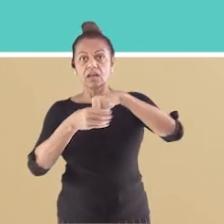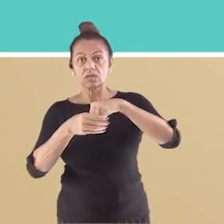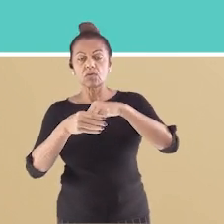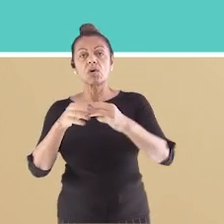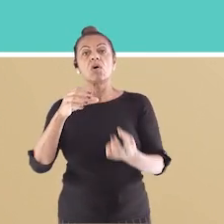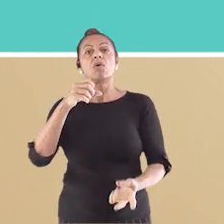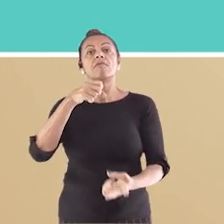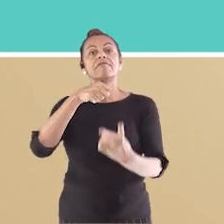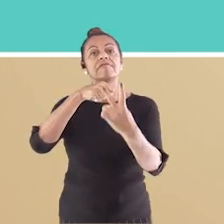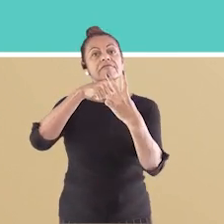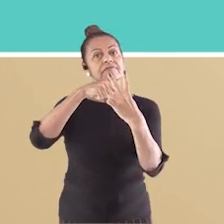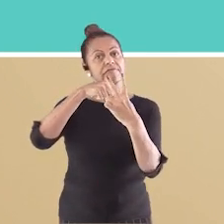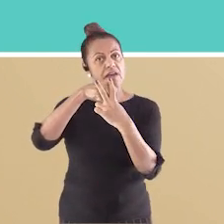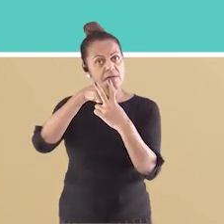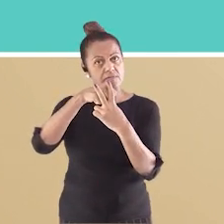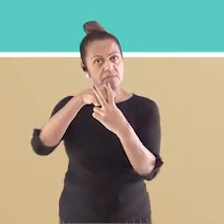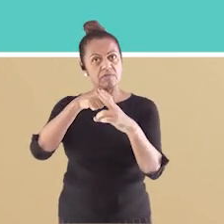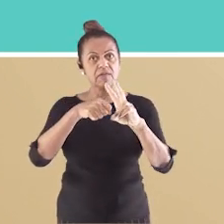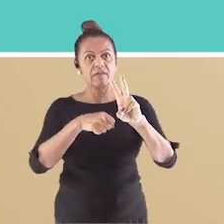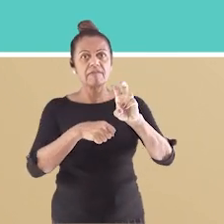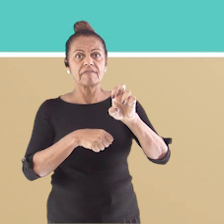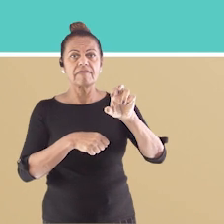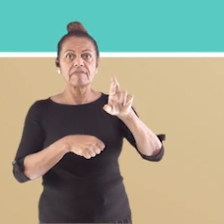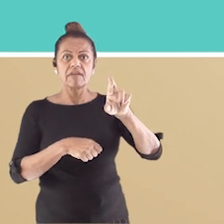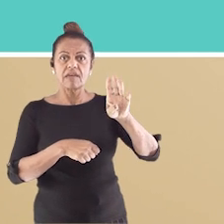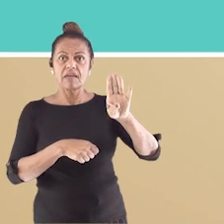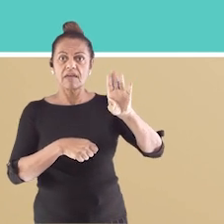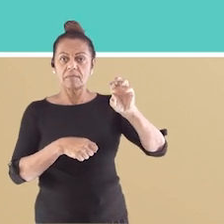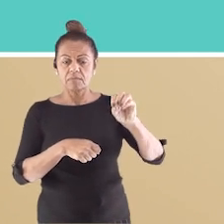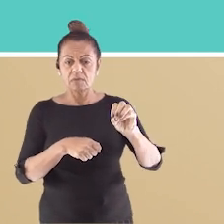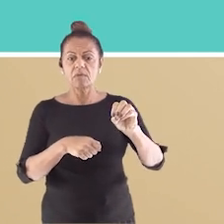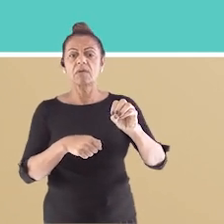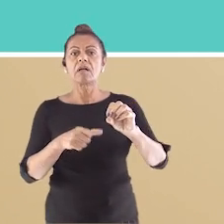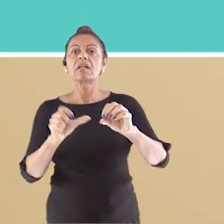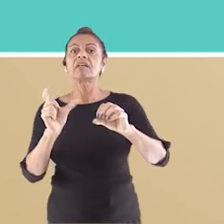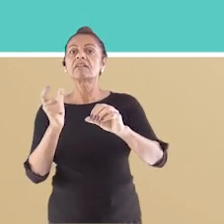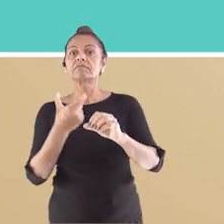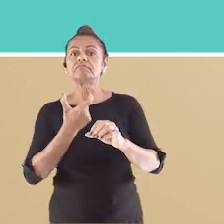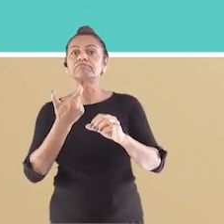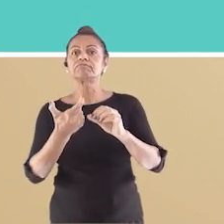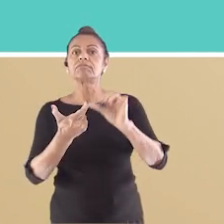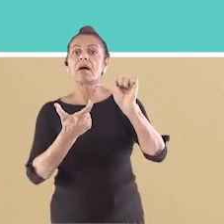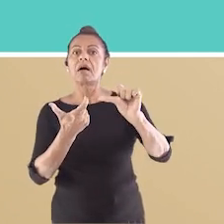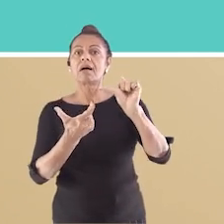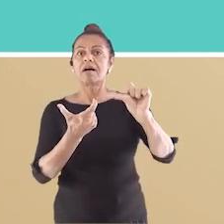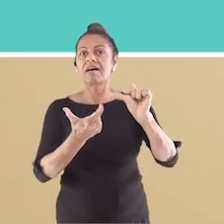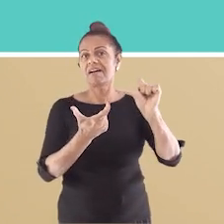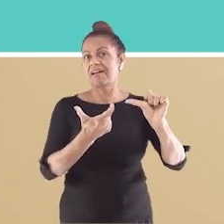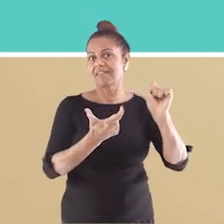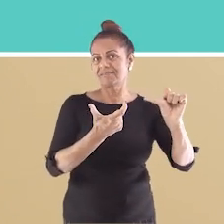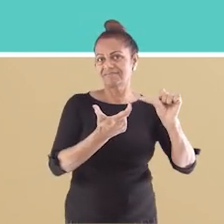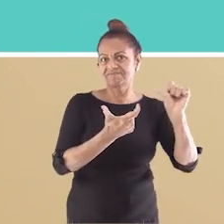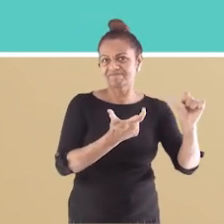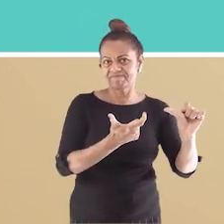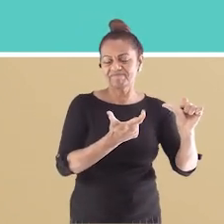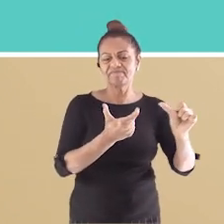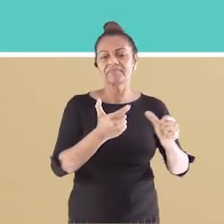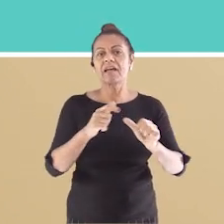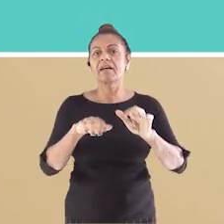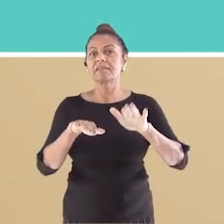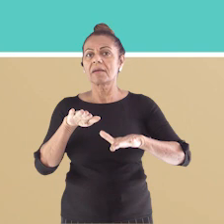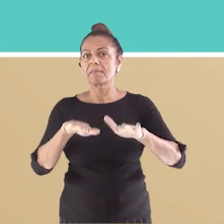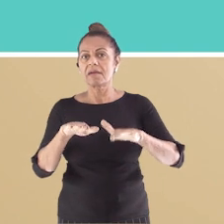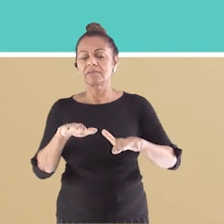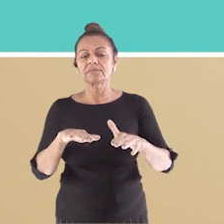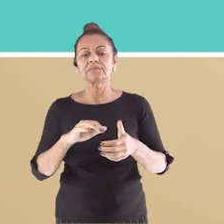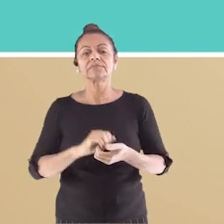e fenômeno da natureza. O verbo pode ser flexionado, ou seja, ele varia dependendo da pessoa, número,